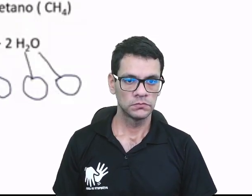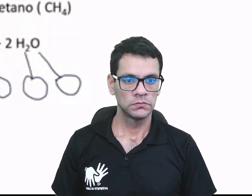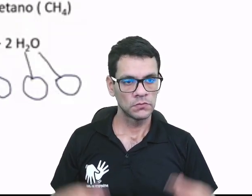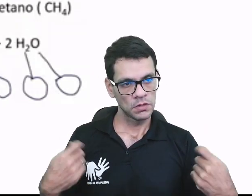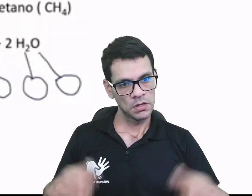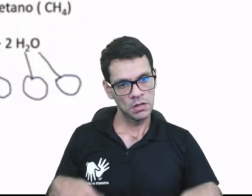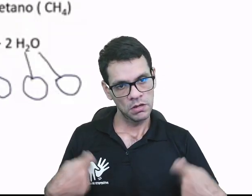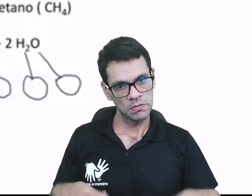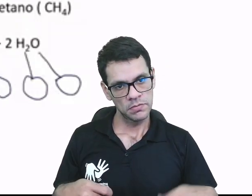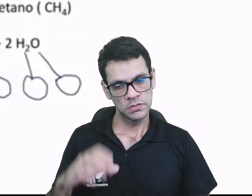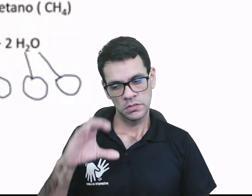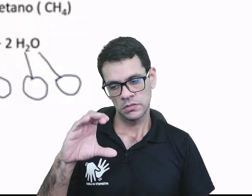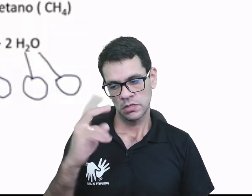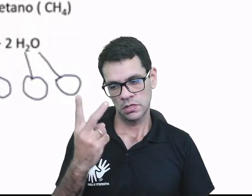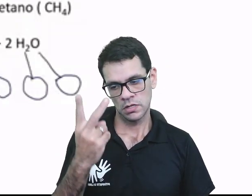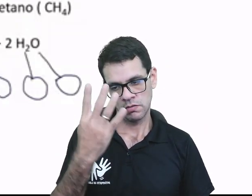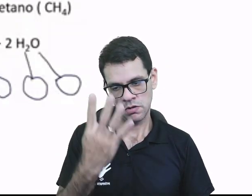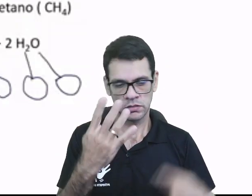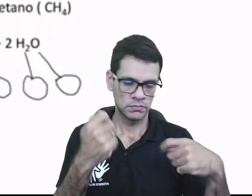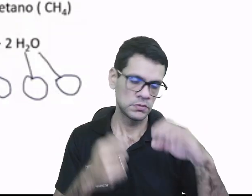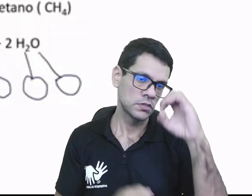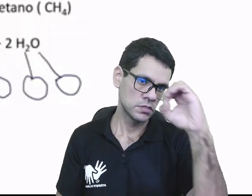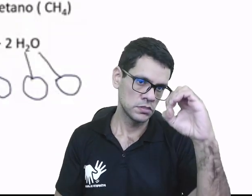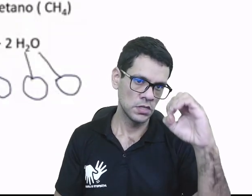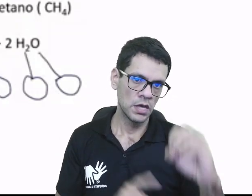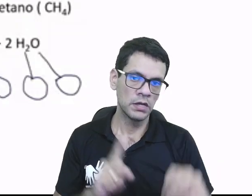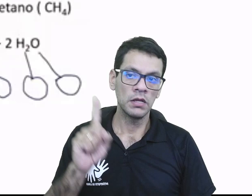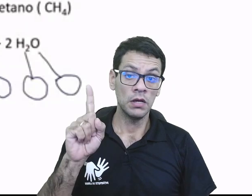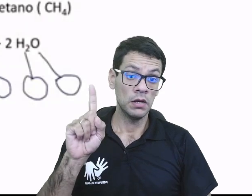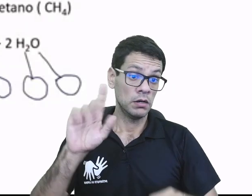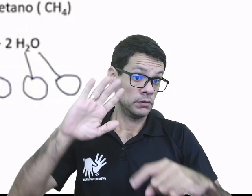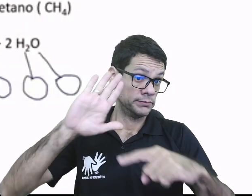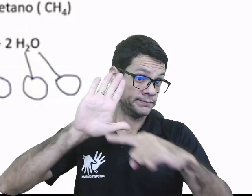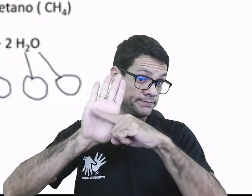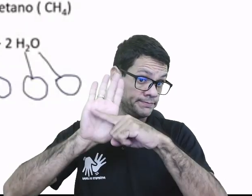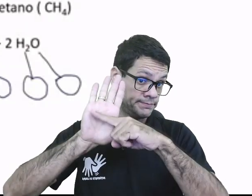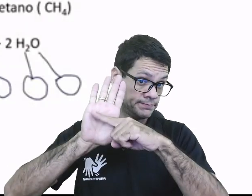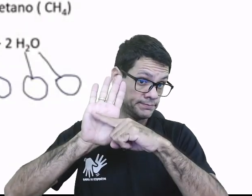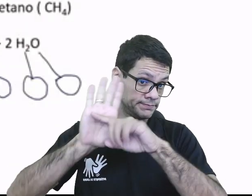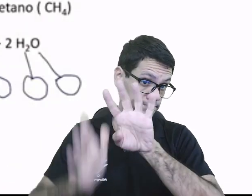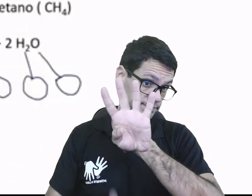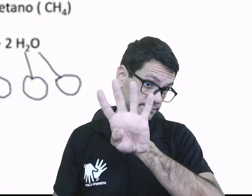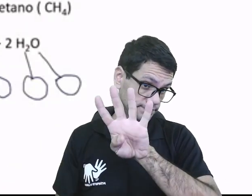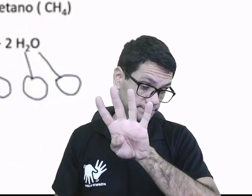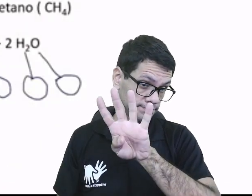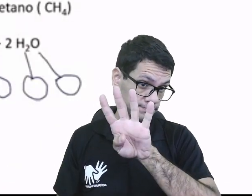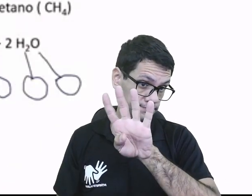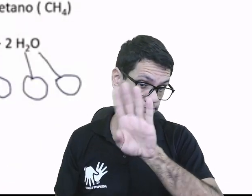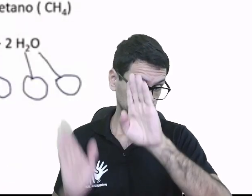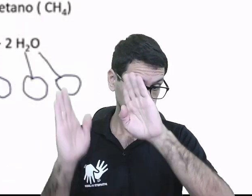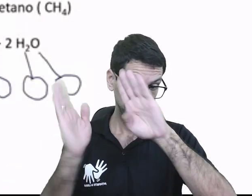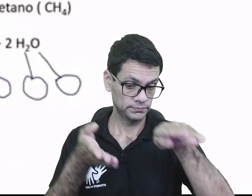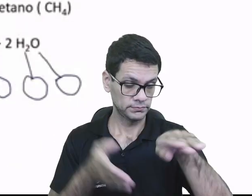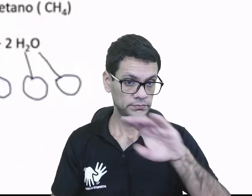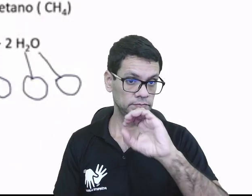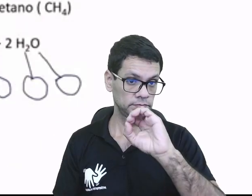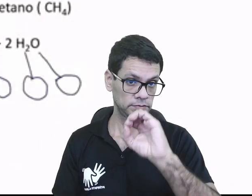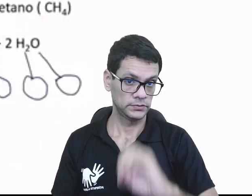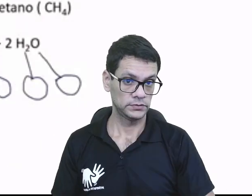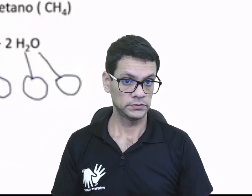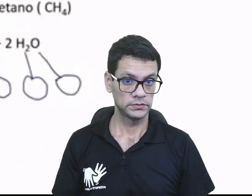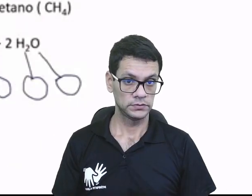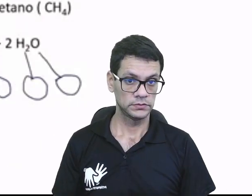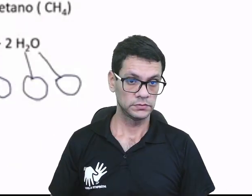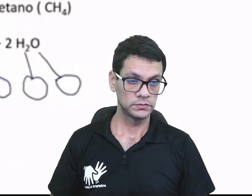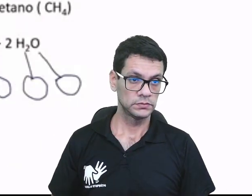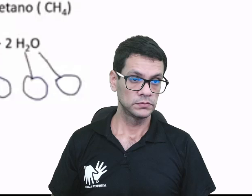0 CH4. Então, que número tem que entrar aqui que multiplicado por 1 vai dar 0? Menos 4. Esqueçam, gente, o